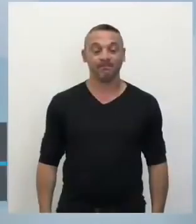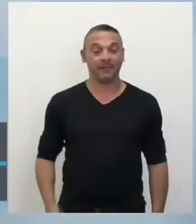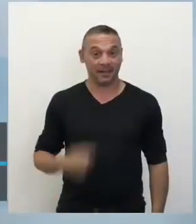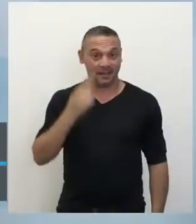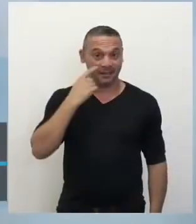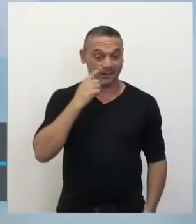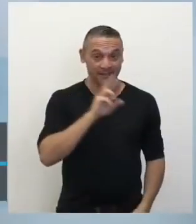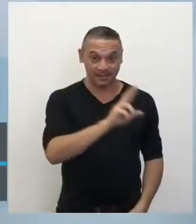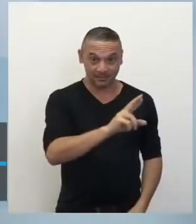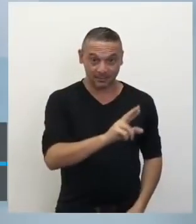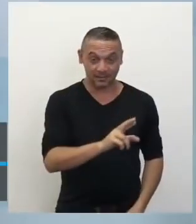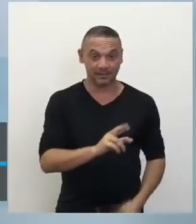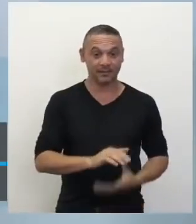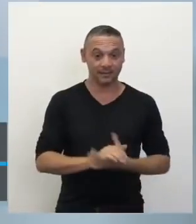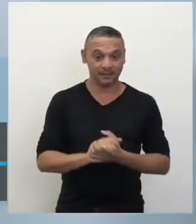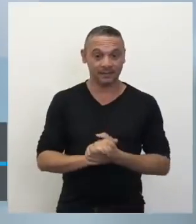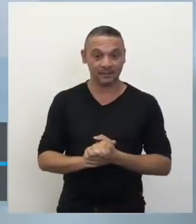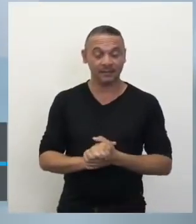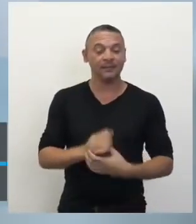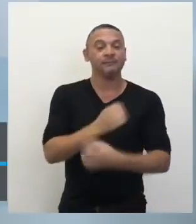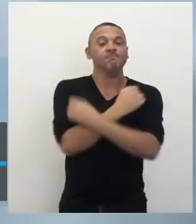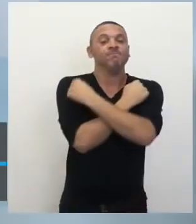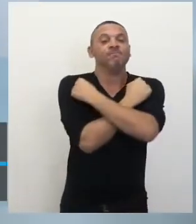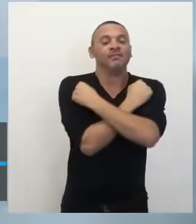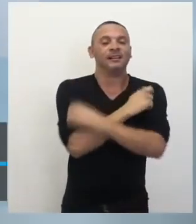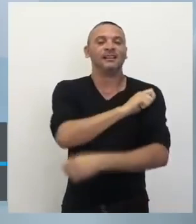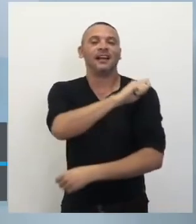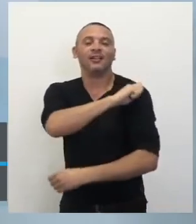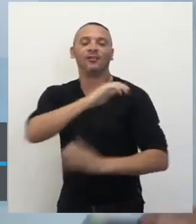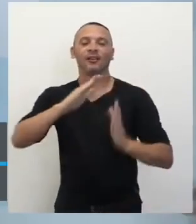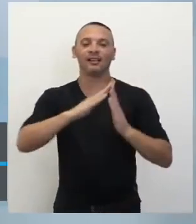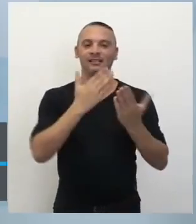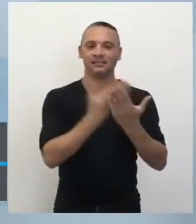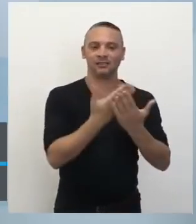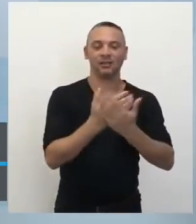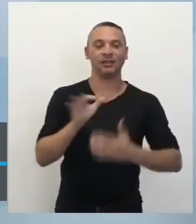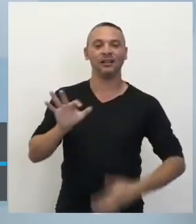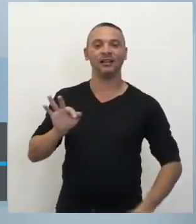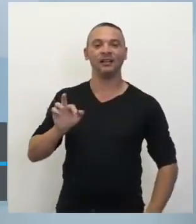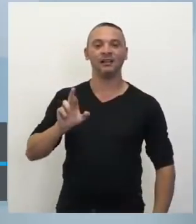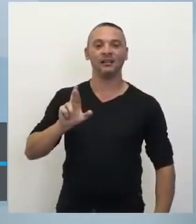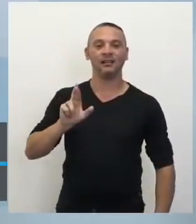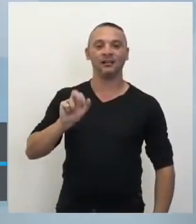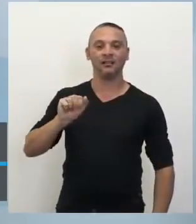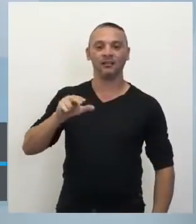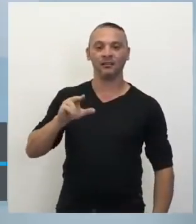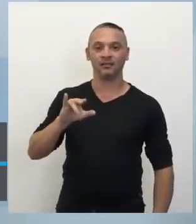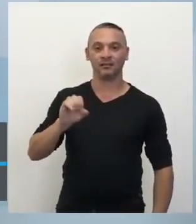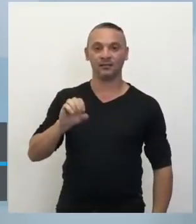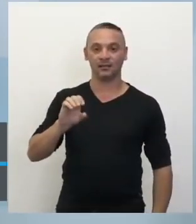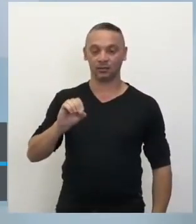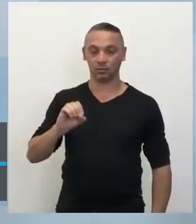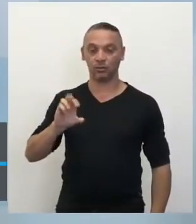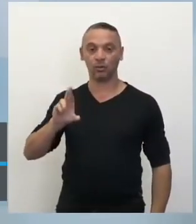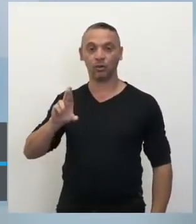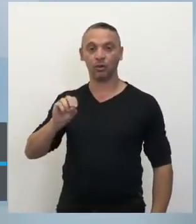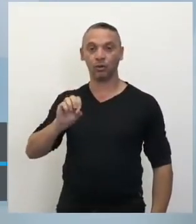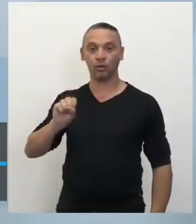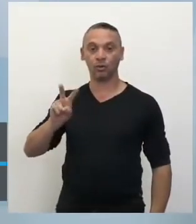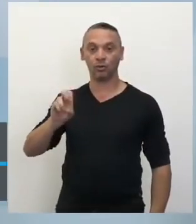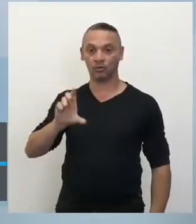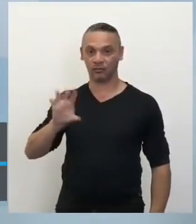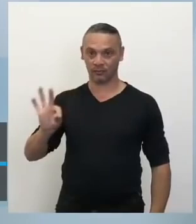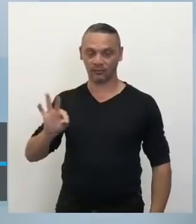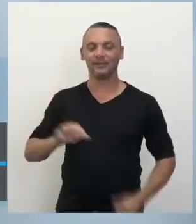Vamos lá, antes, vamos mandar aqui um abraço para os alunos da Escola Francisco Roosevelt, acho que é assim o nome, tá? Vamos